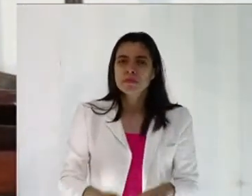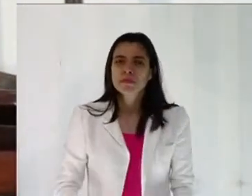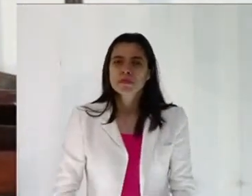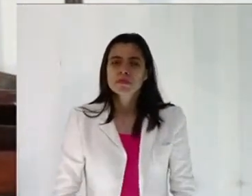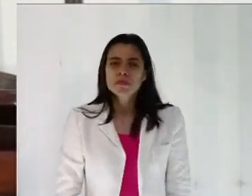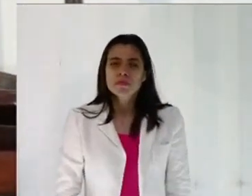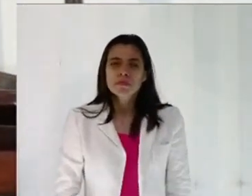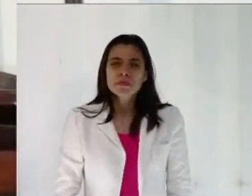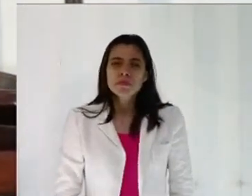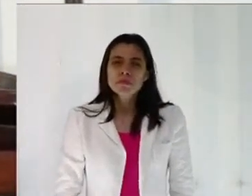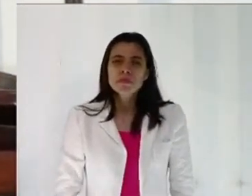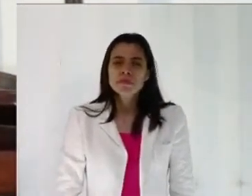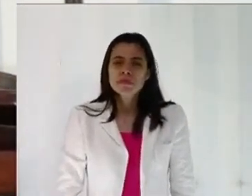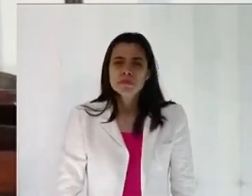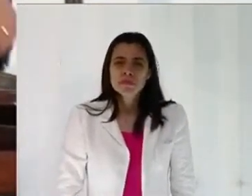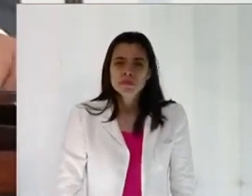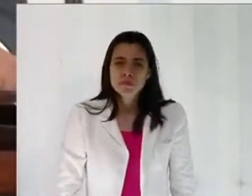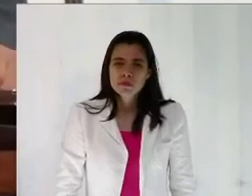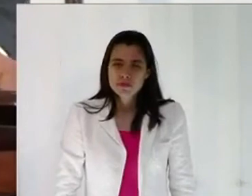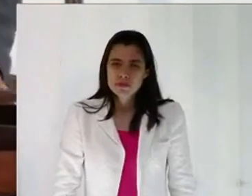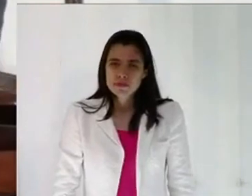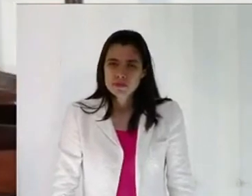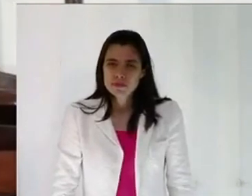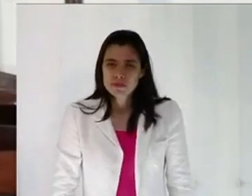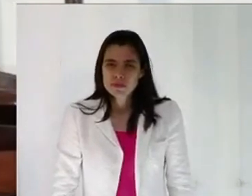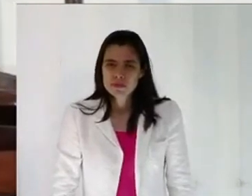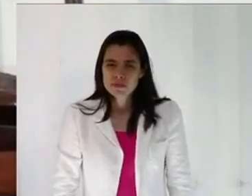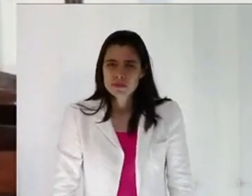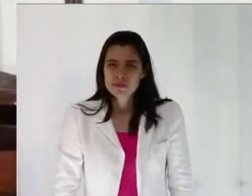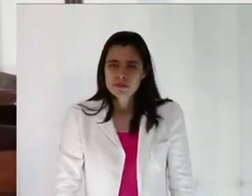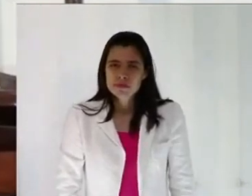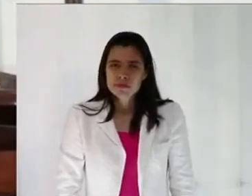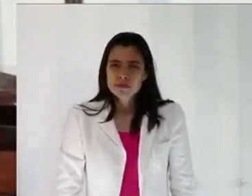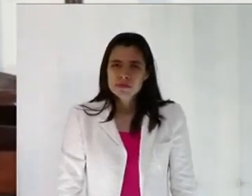cruz. Isaac voltou para casa com o seu pai,